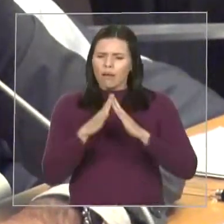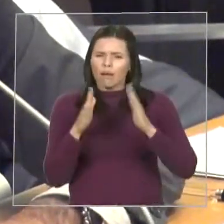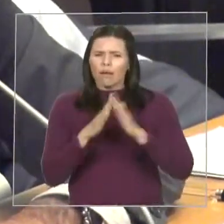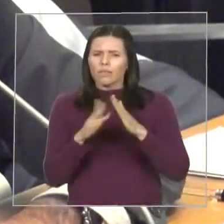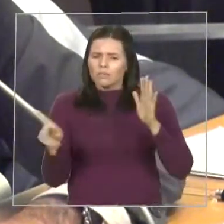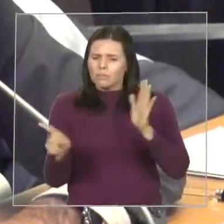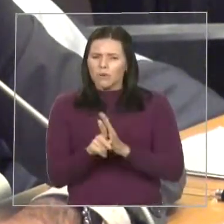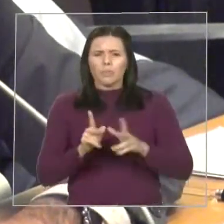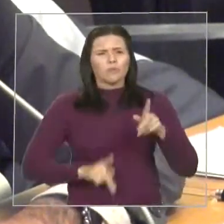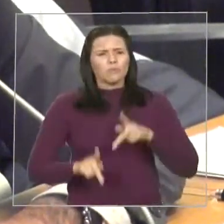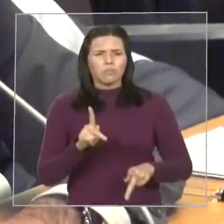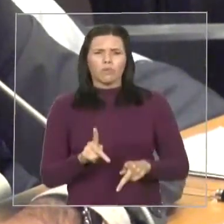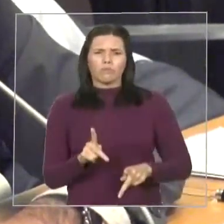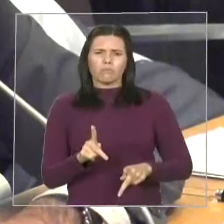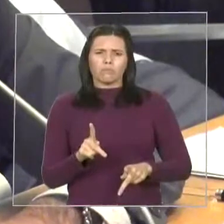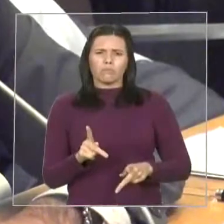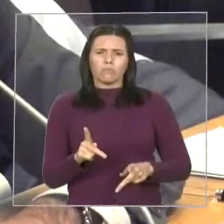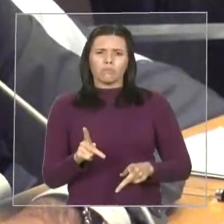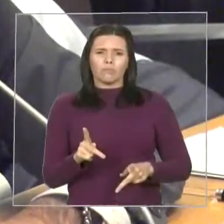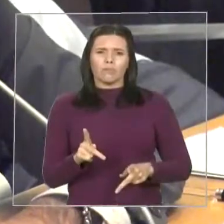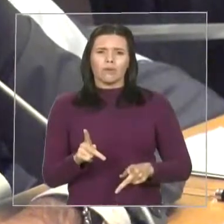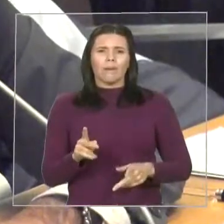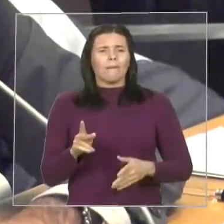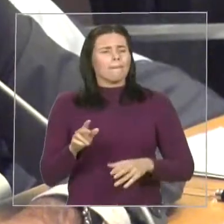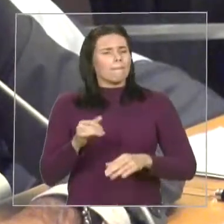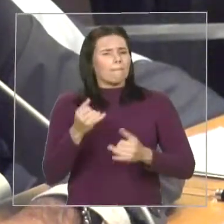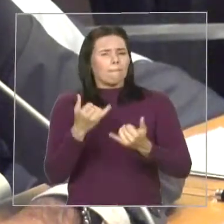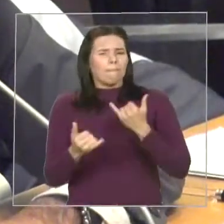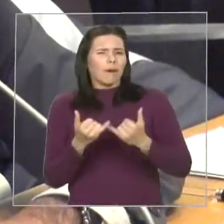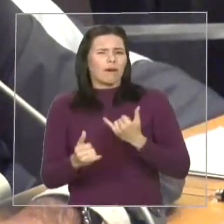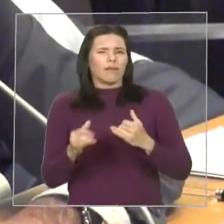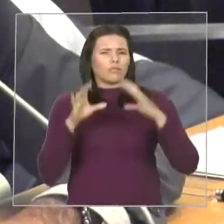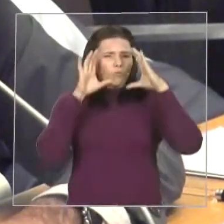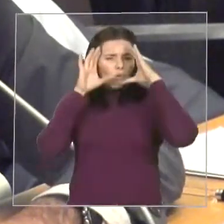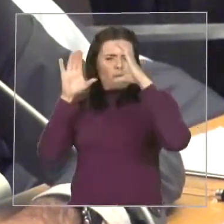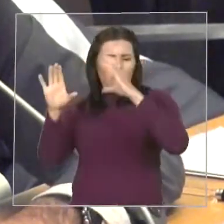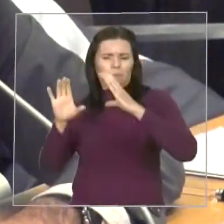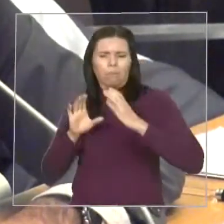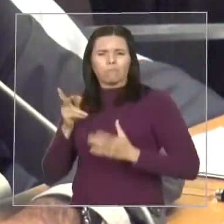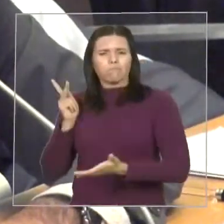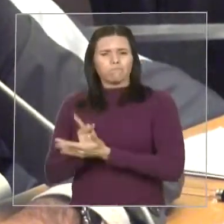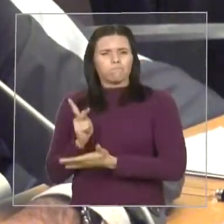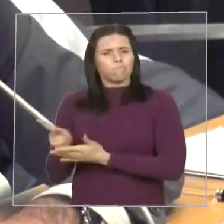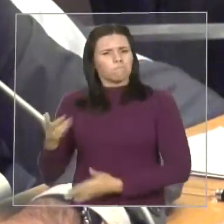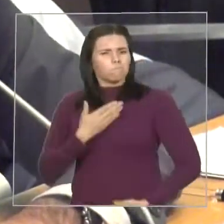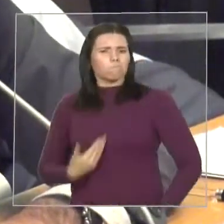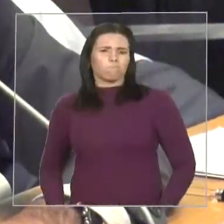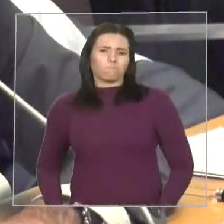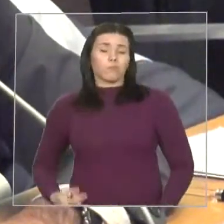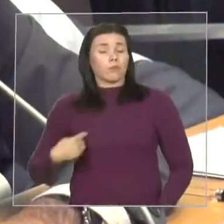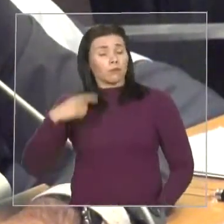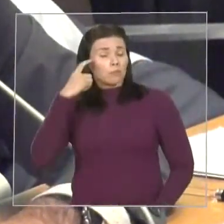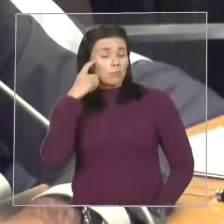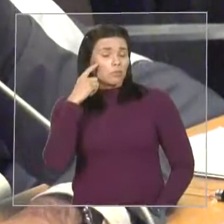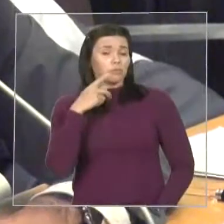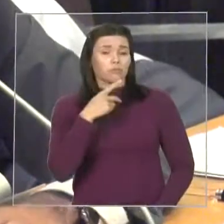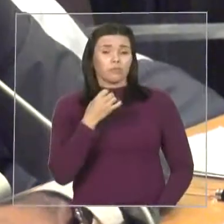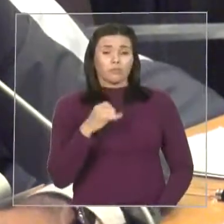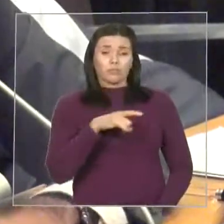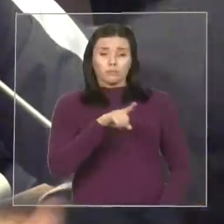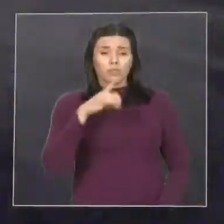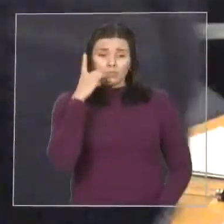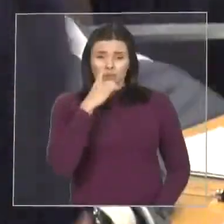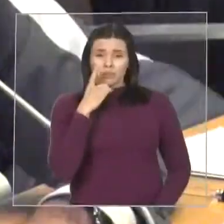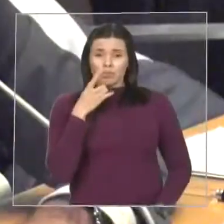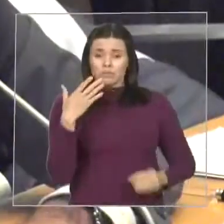sendo submissa, sendo subserviente ao extremo? Uma coisa é você ser da base de apoio do governador, outra coisa é você rasgar